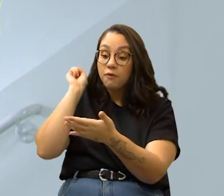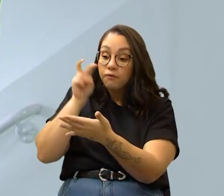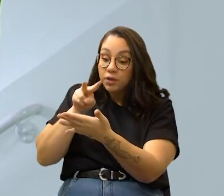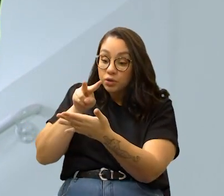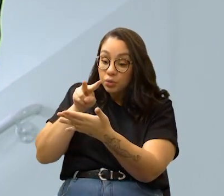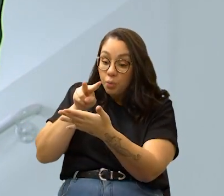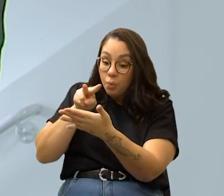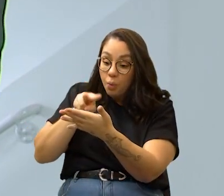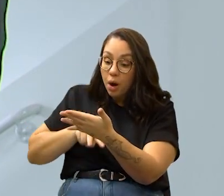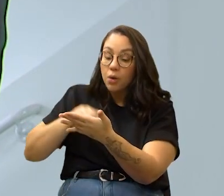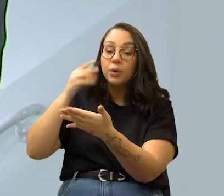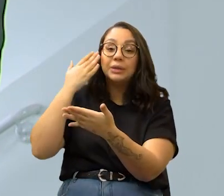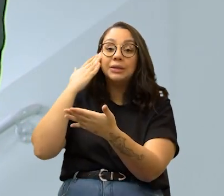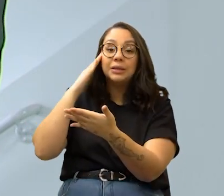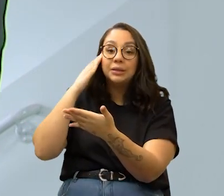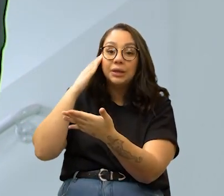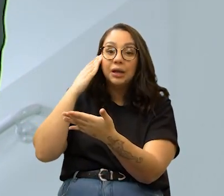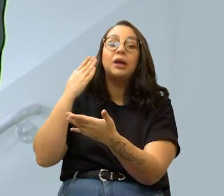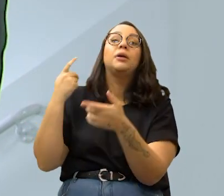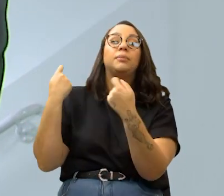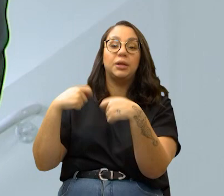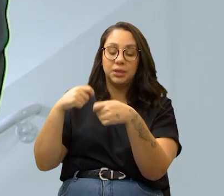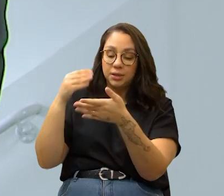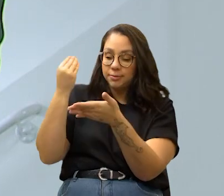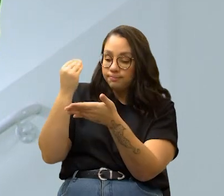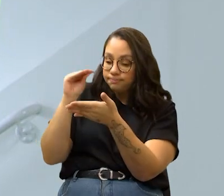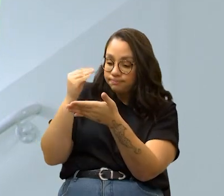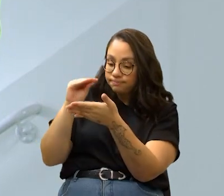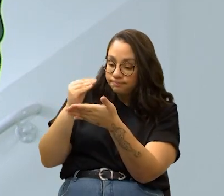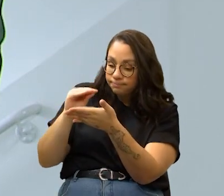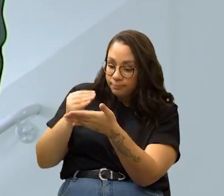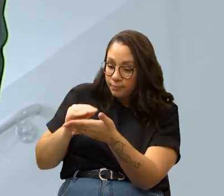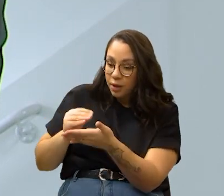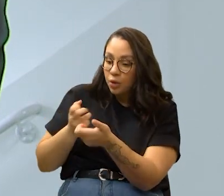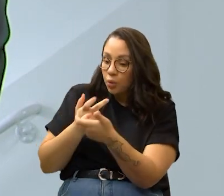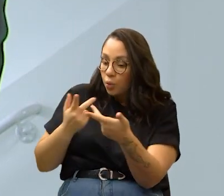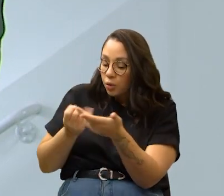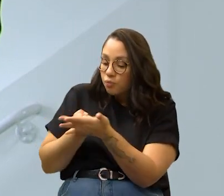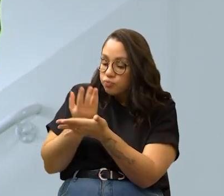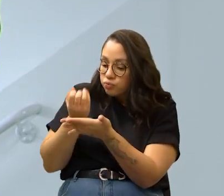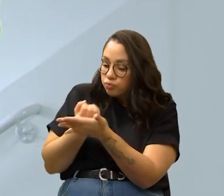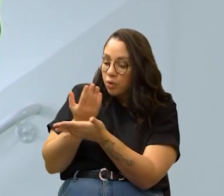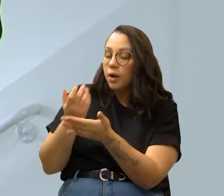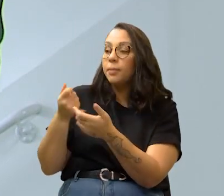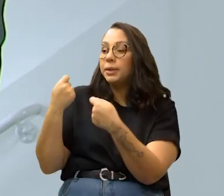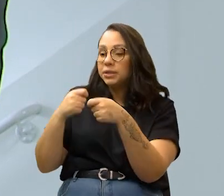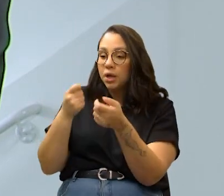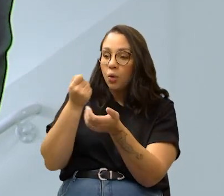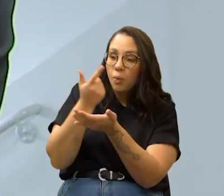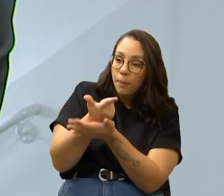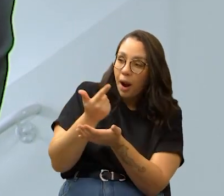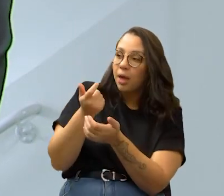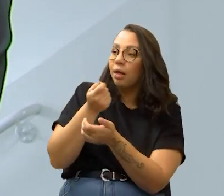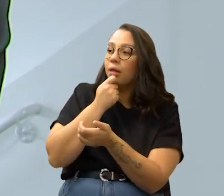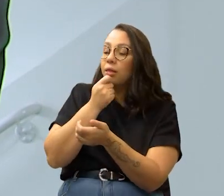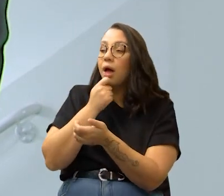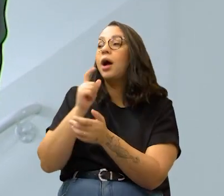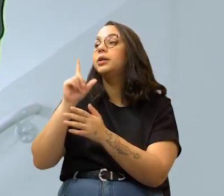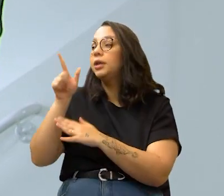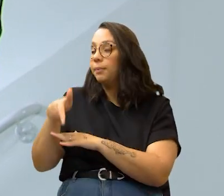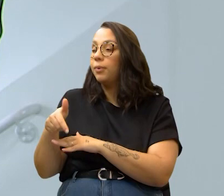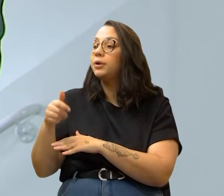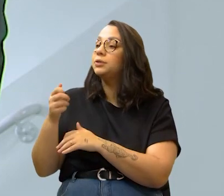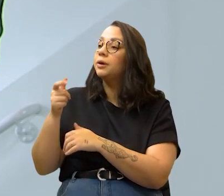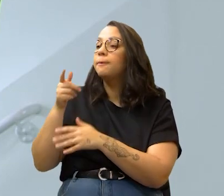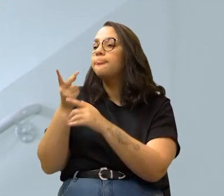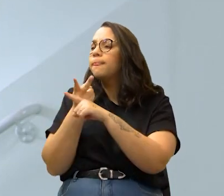do visual, nós temos que olhar e entender. Então nada mais justo que colocar na planilha todos os itens que precisam ser comprados e a partir